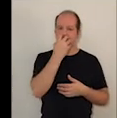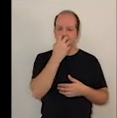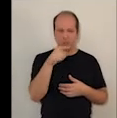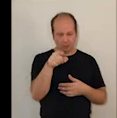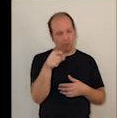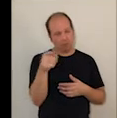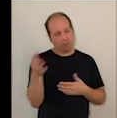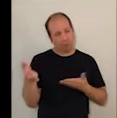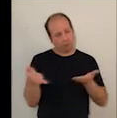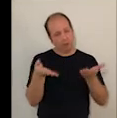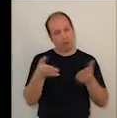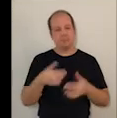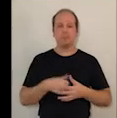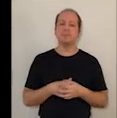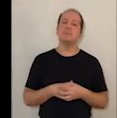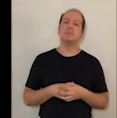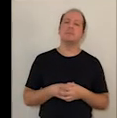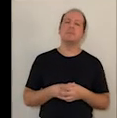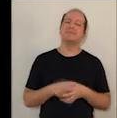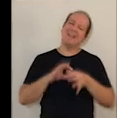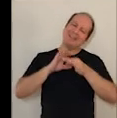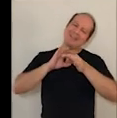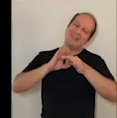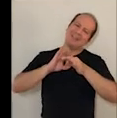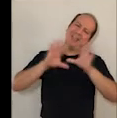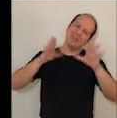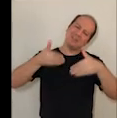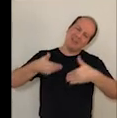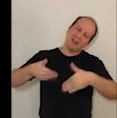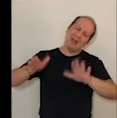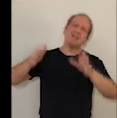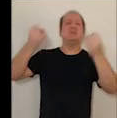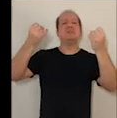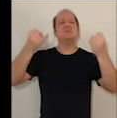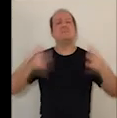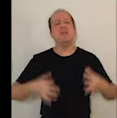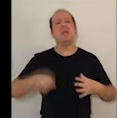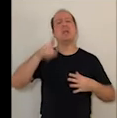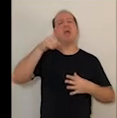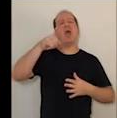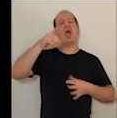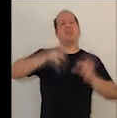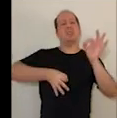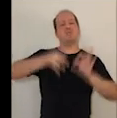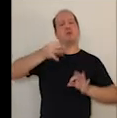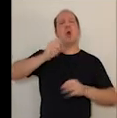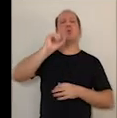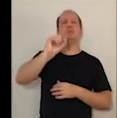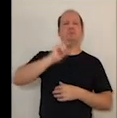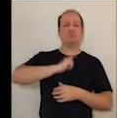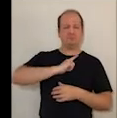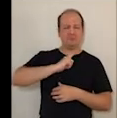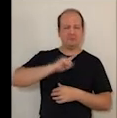Canina, deixe de lado o pudor e diga a este tribunal se alguma vez o